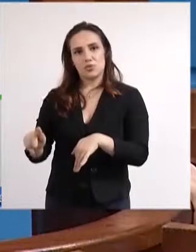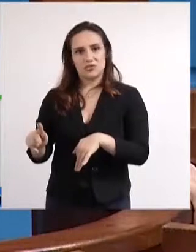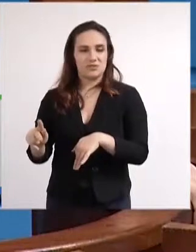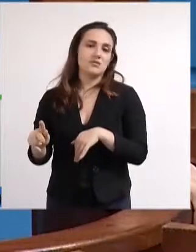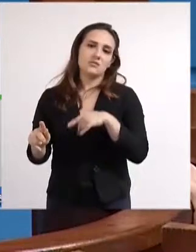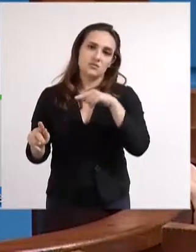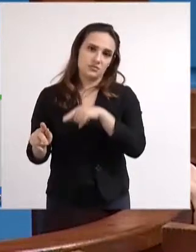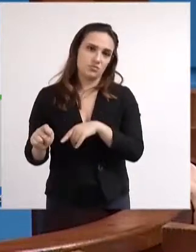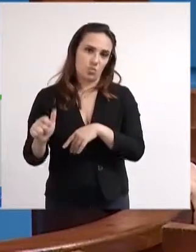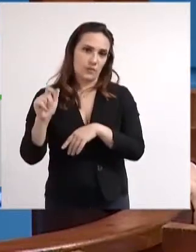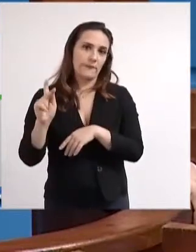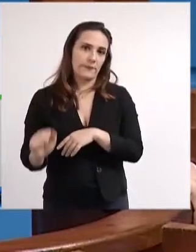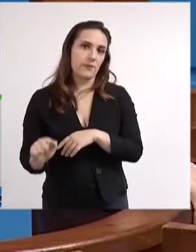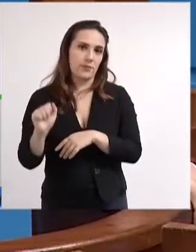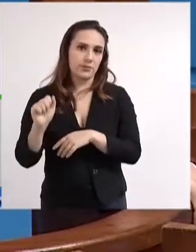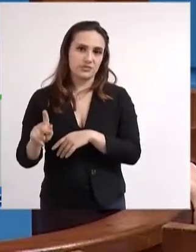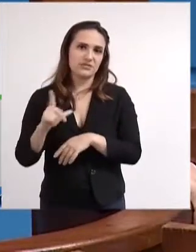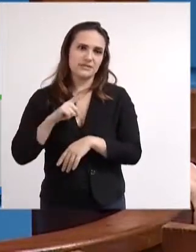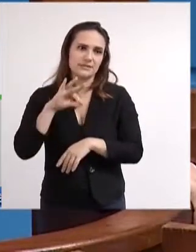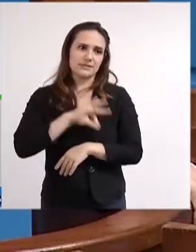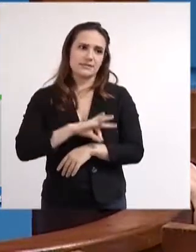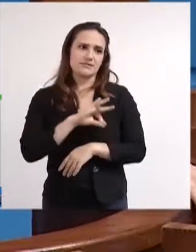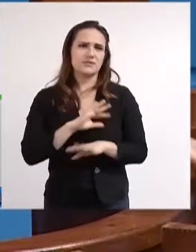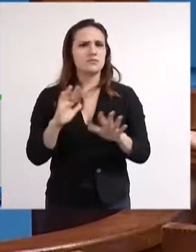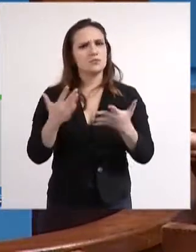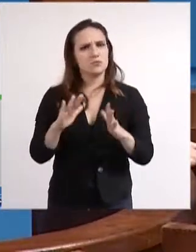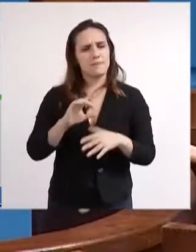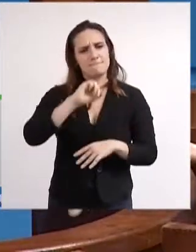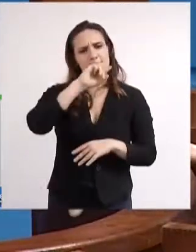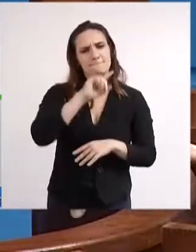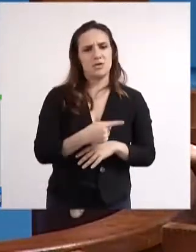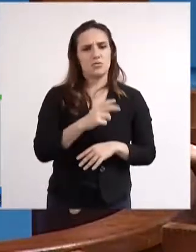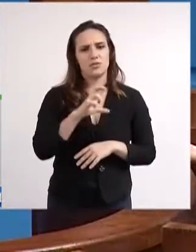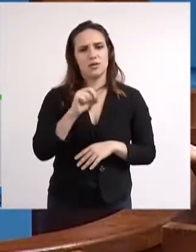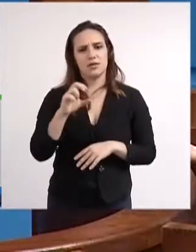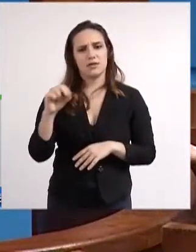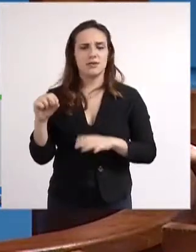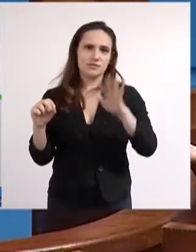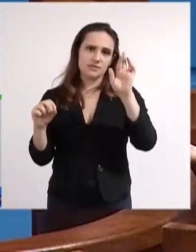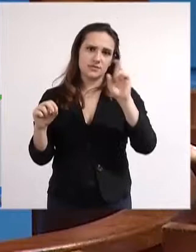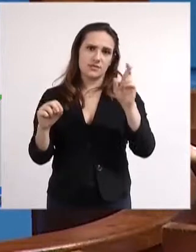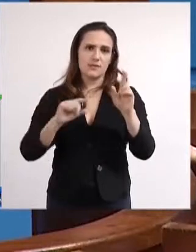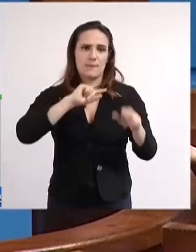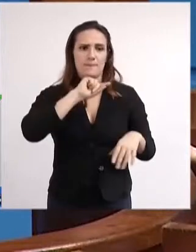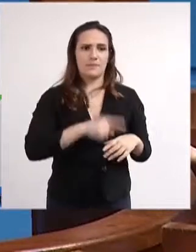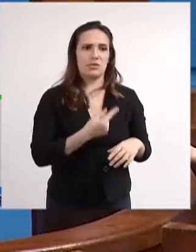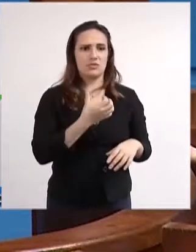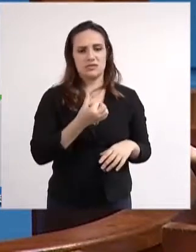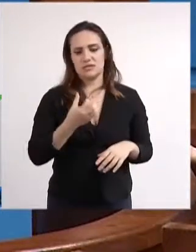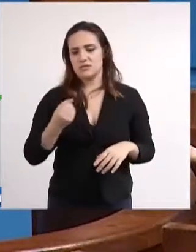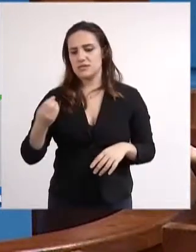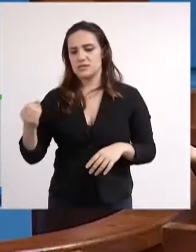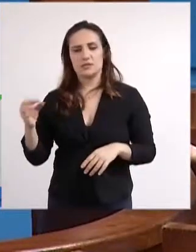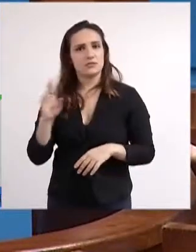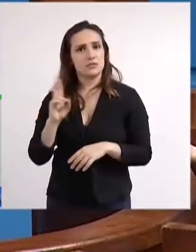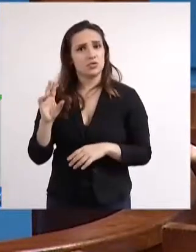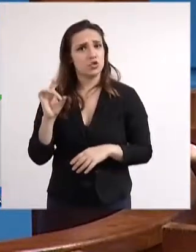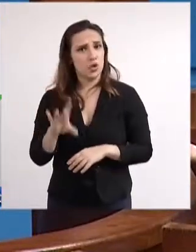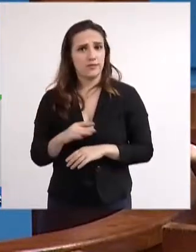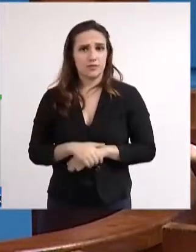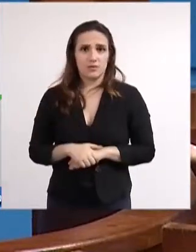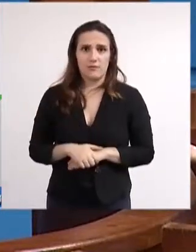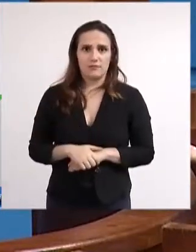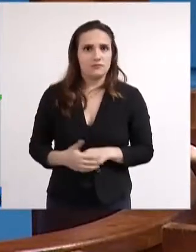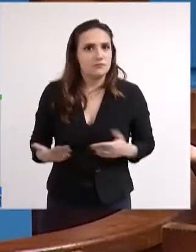de aposentar, recebe em torno de R$ 1.500, R$ 1.600. Quer dizer,